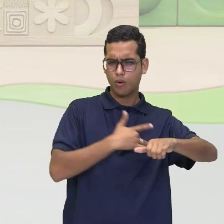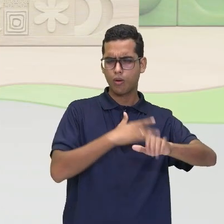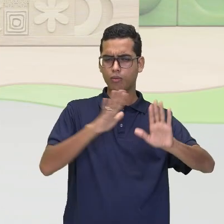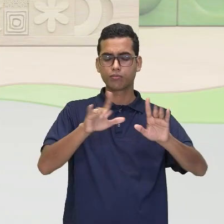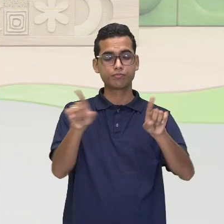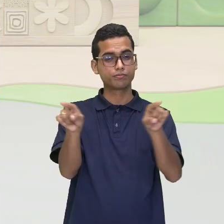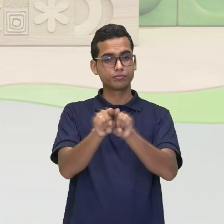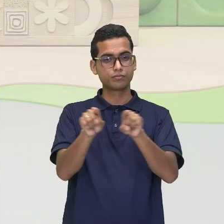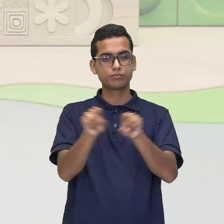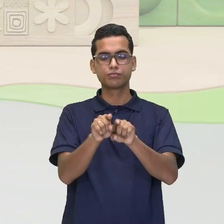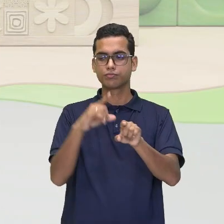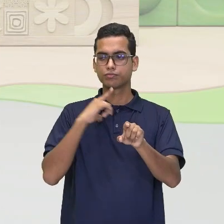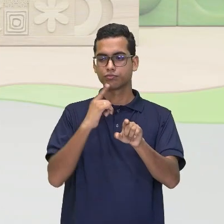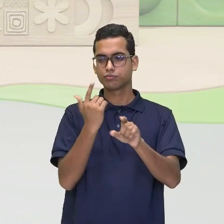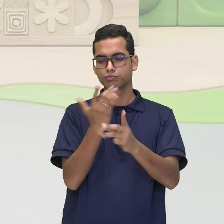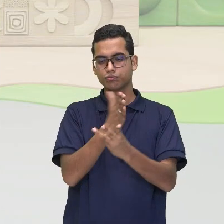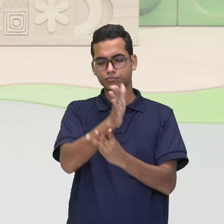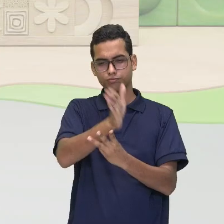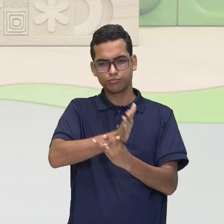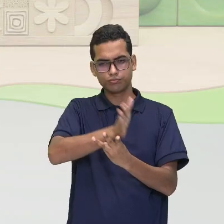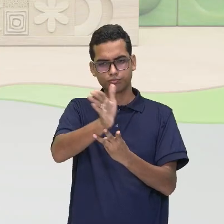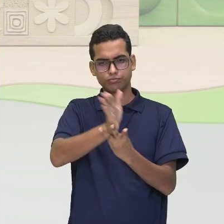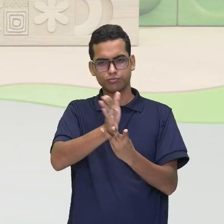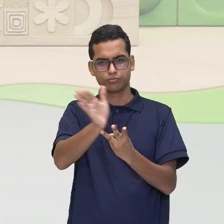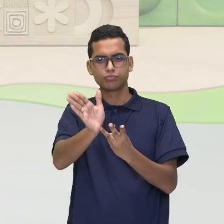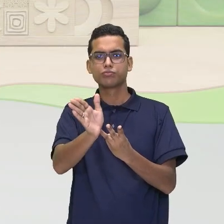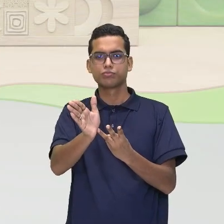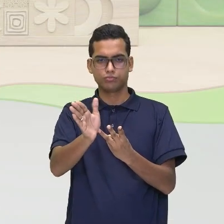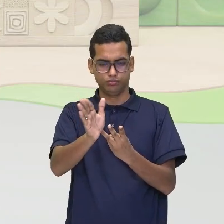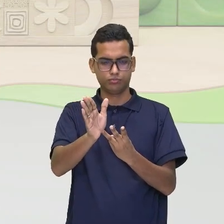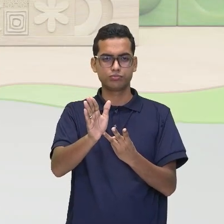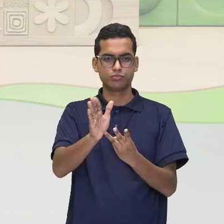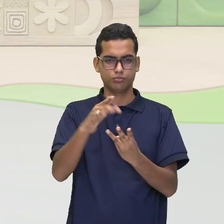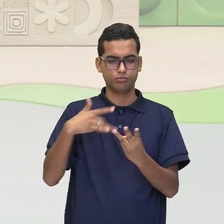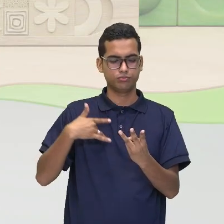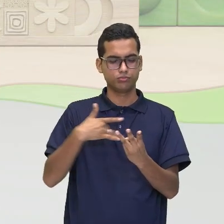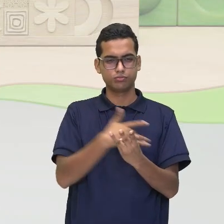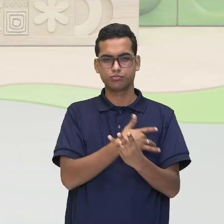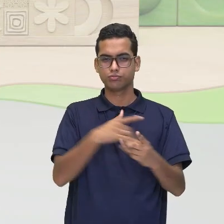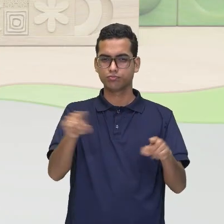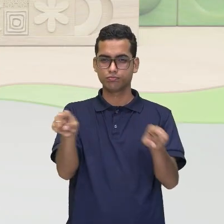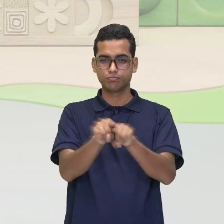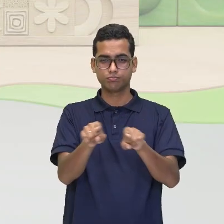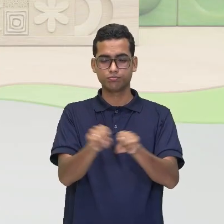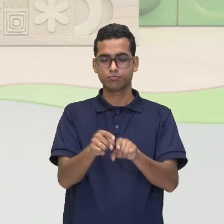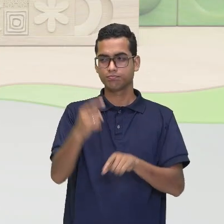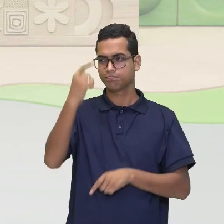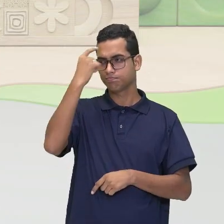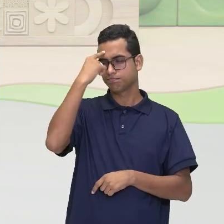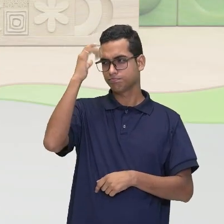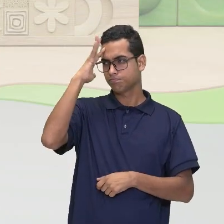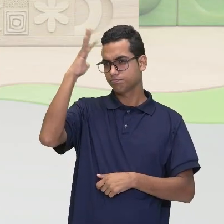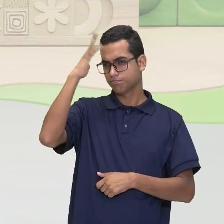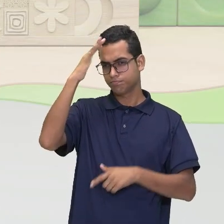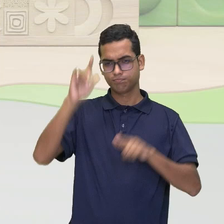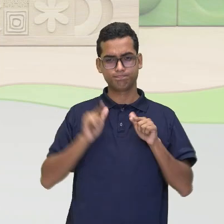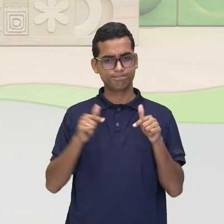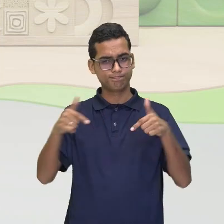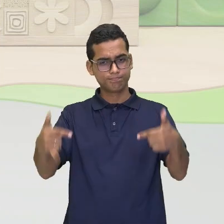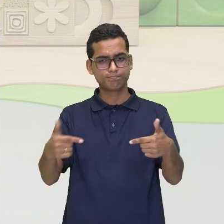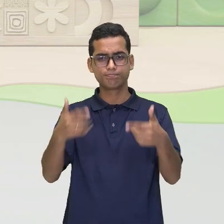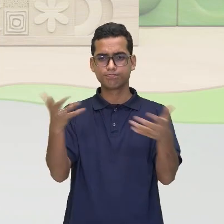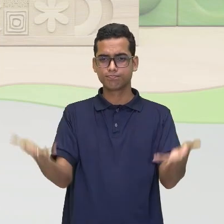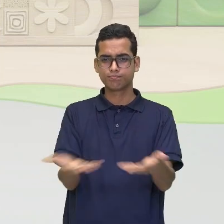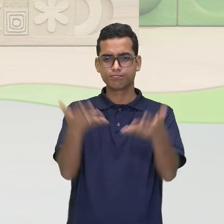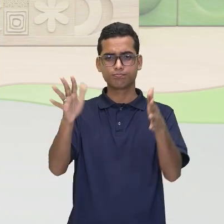pouco mais além. E é claro que a gente vai pensar, sim, em atitudes que podem promover e melhorar a